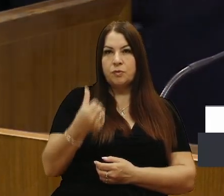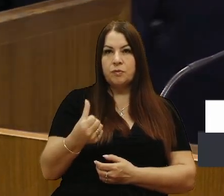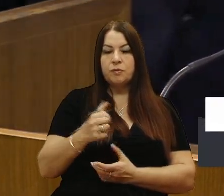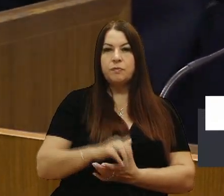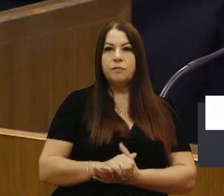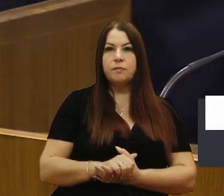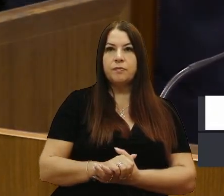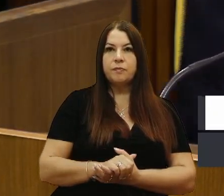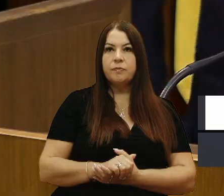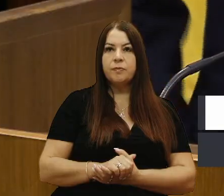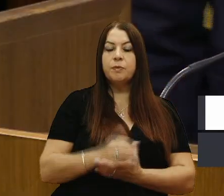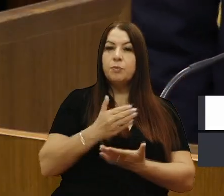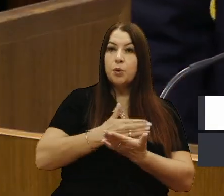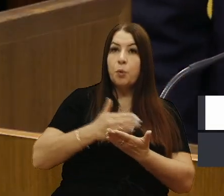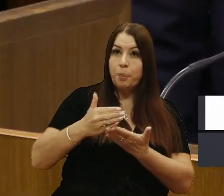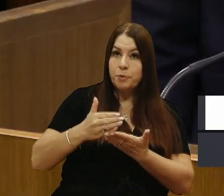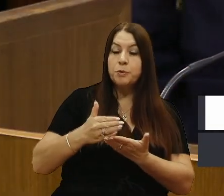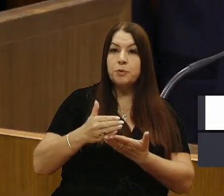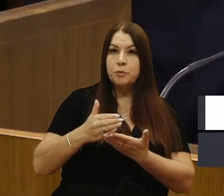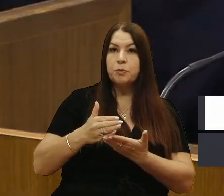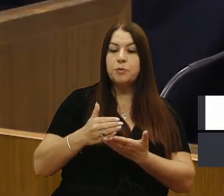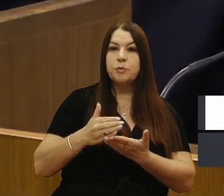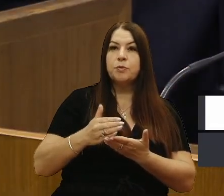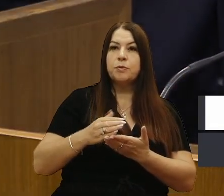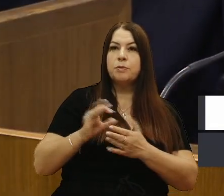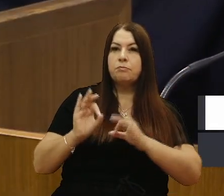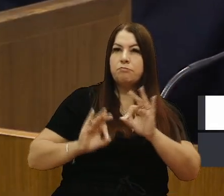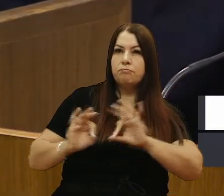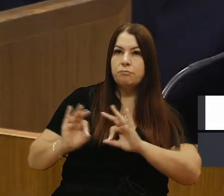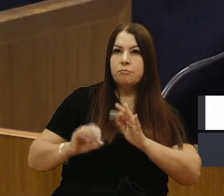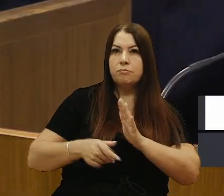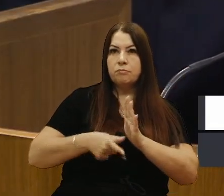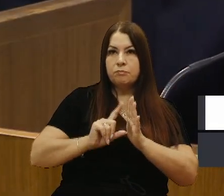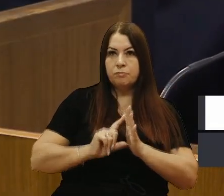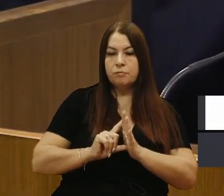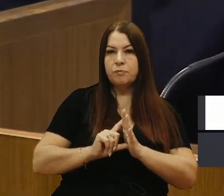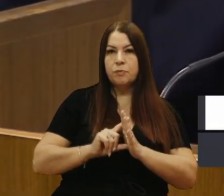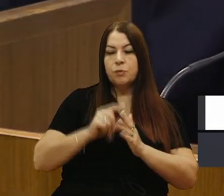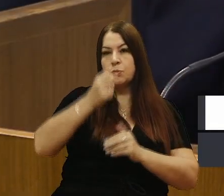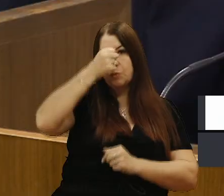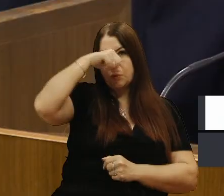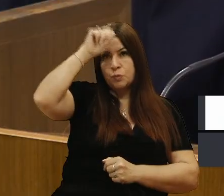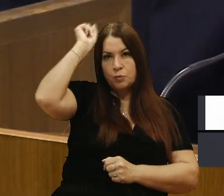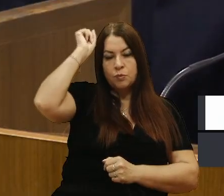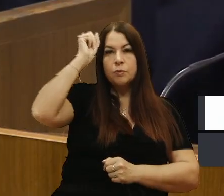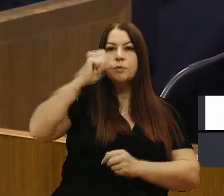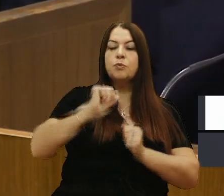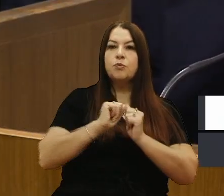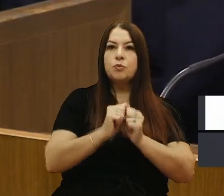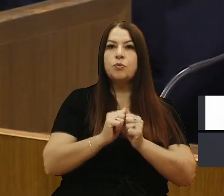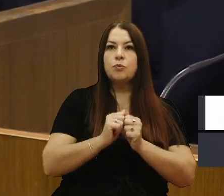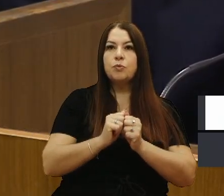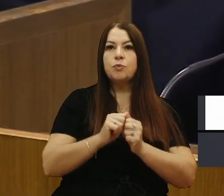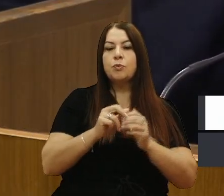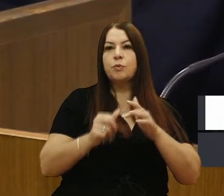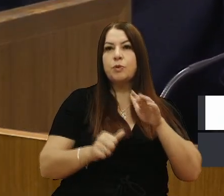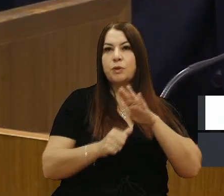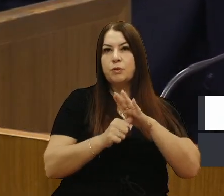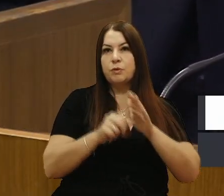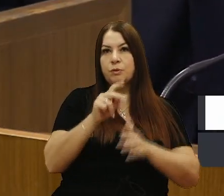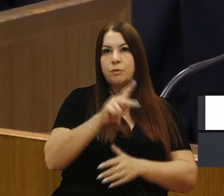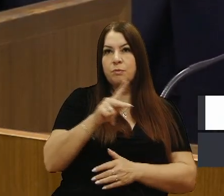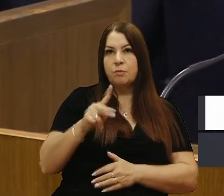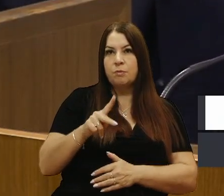1996, mas que começou a ser desenhada ainda antes, quando a universidade, por meio de seu então reitor, professor